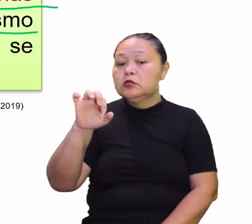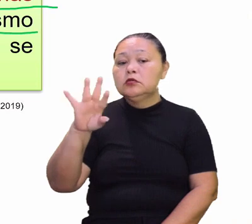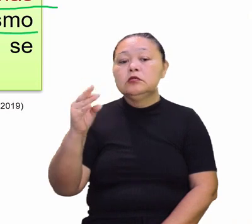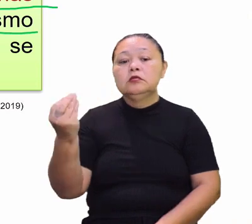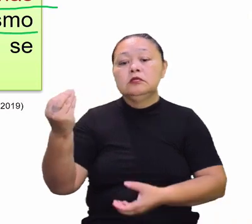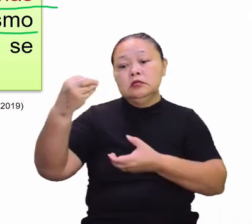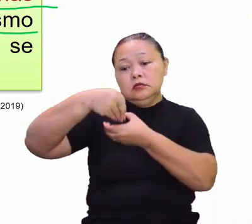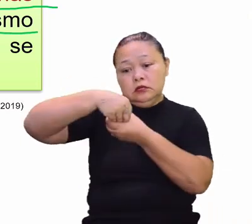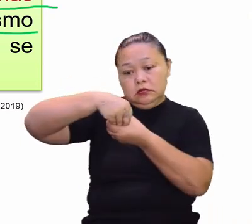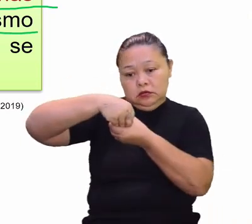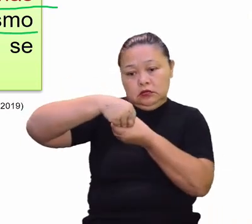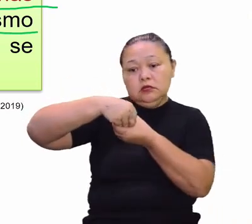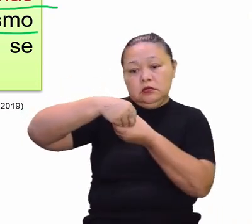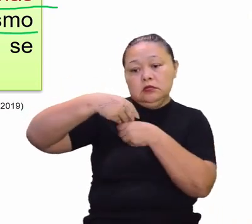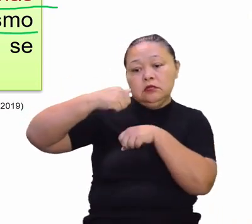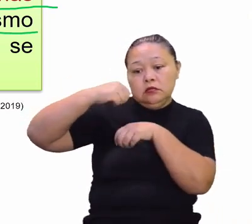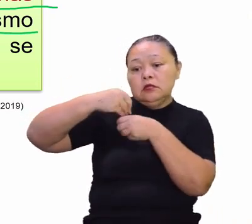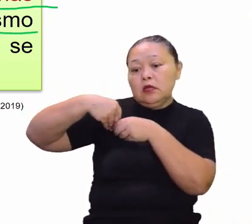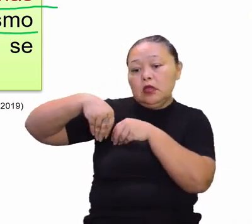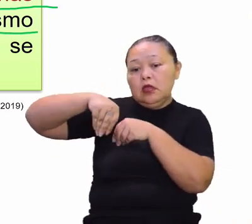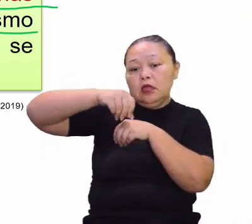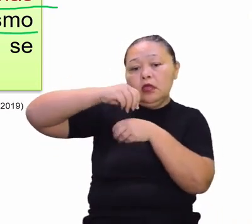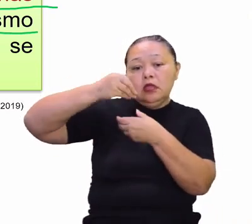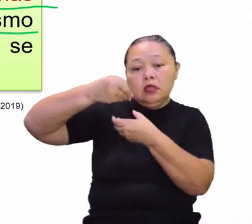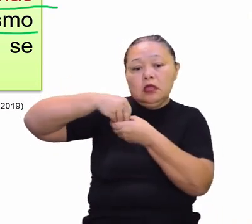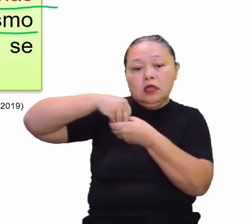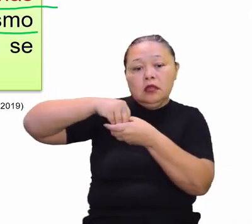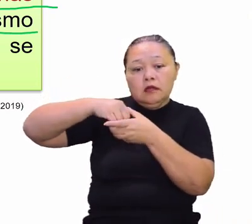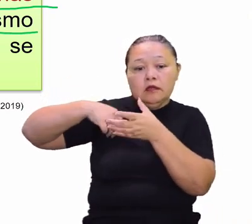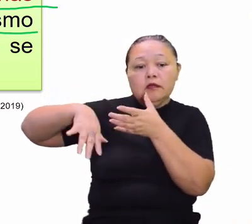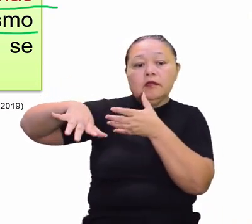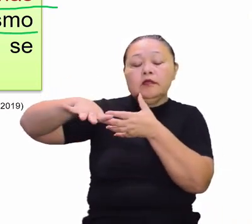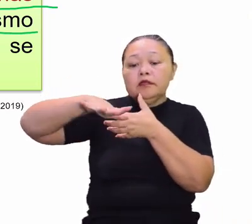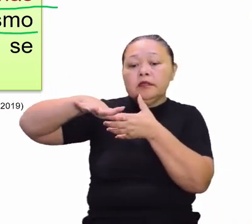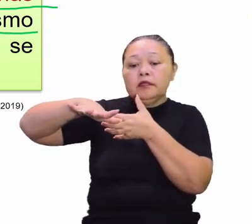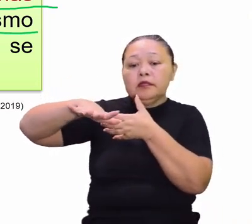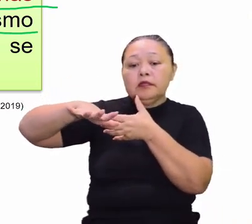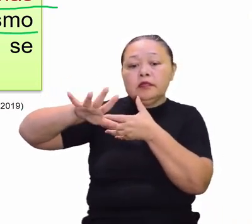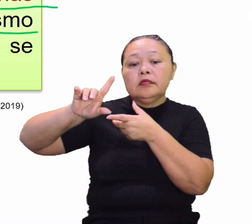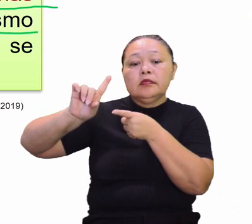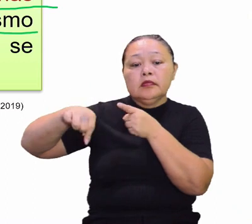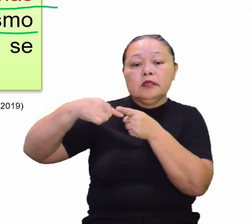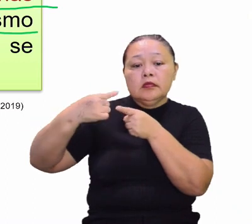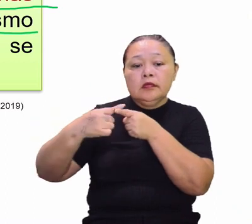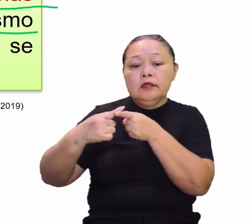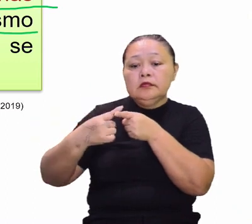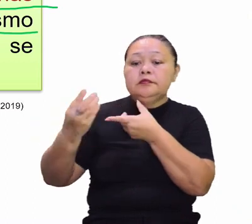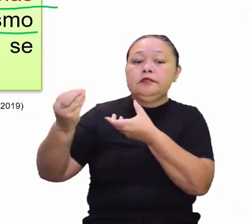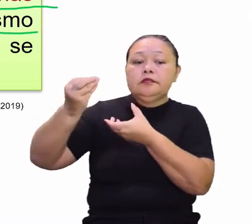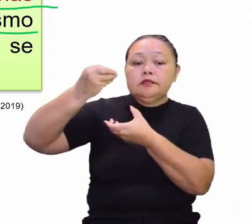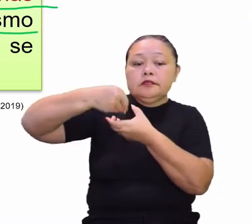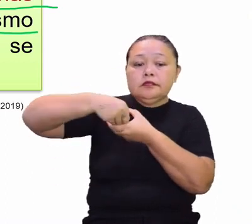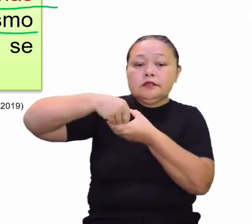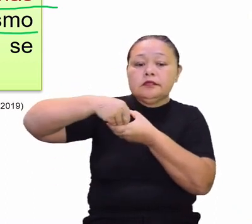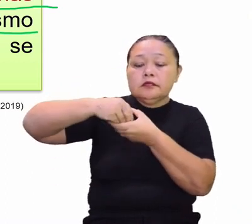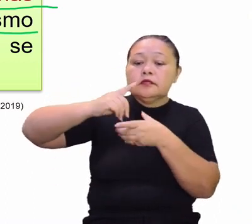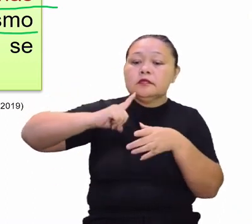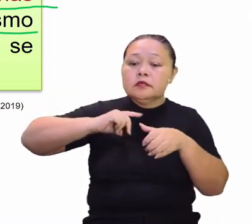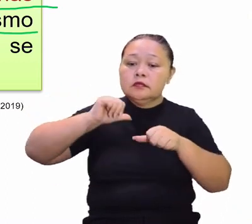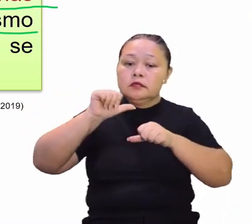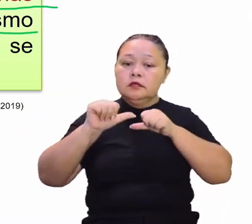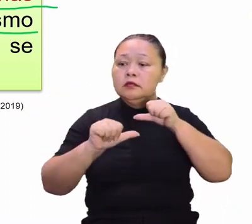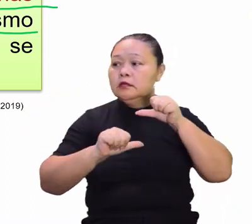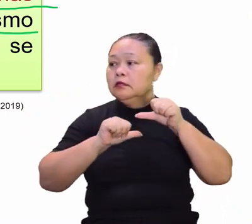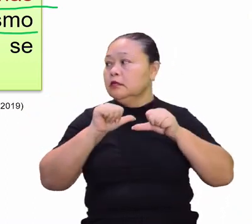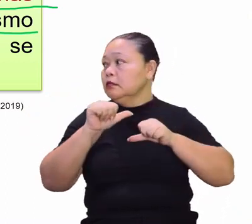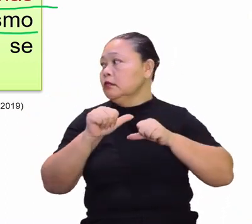atuações internas da Terra, né? Lá na parte interna. Quais que são os agentes endógenos que